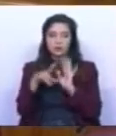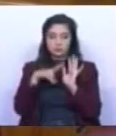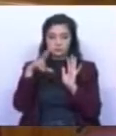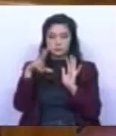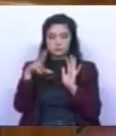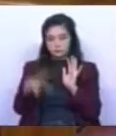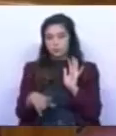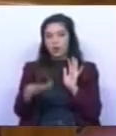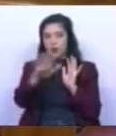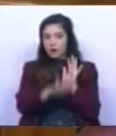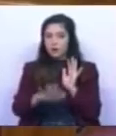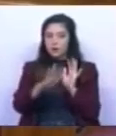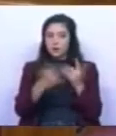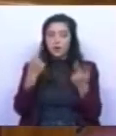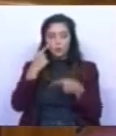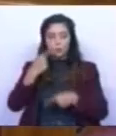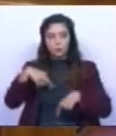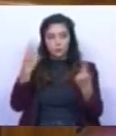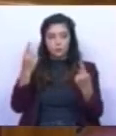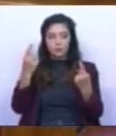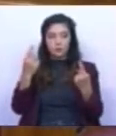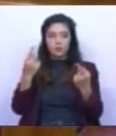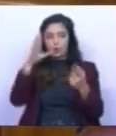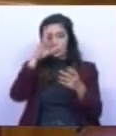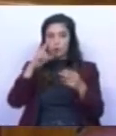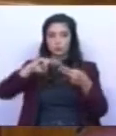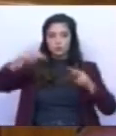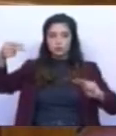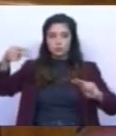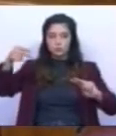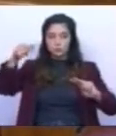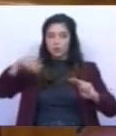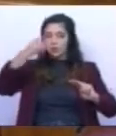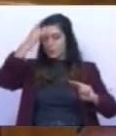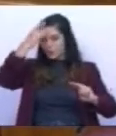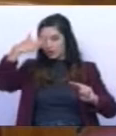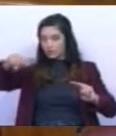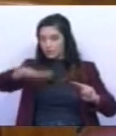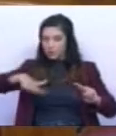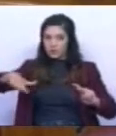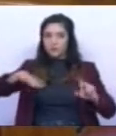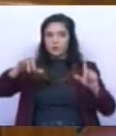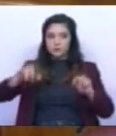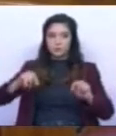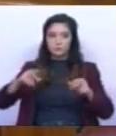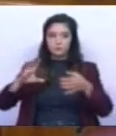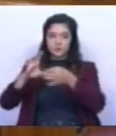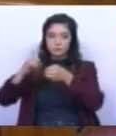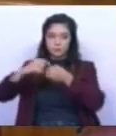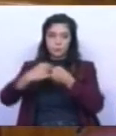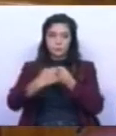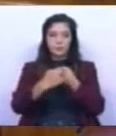e, neste contexto, como é público, a Associação de Municípios da região de Setúbal, bem como os municípios, seus associados e diversas outras